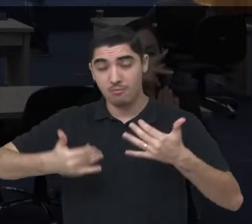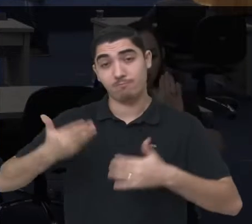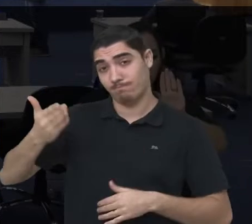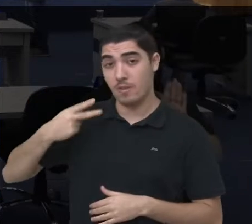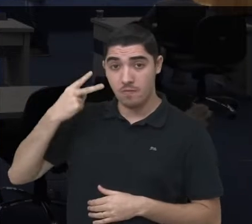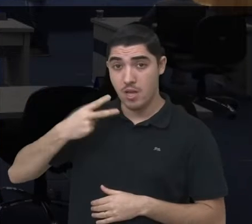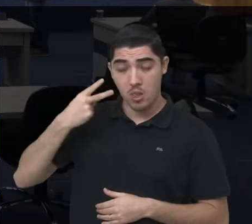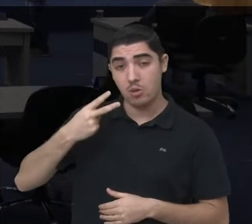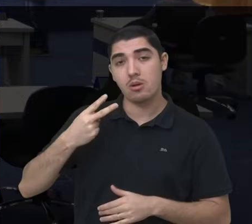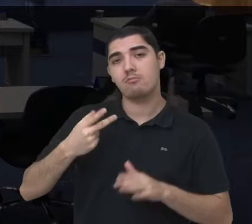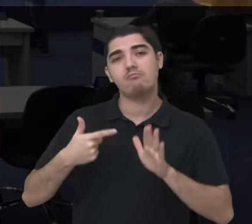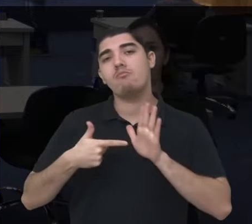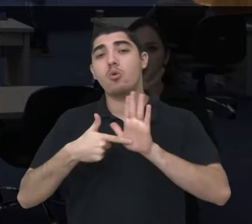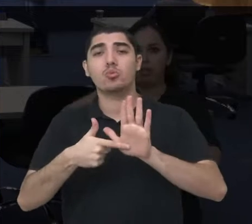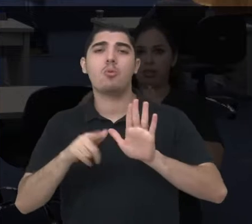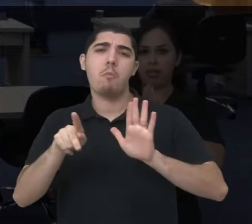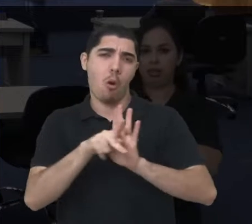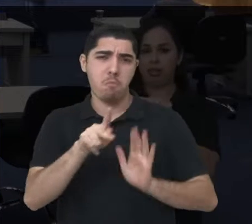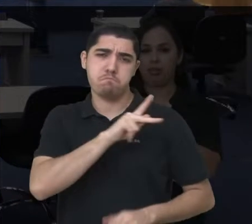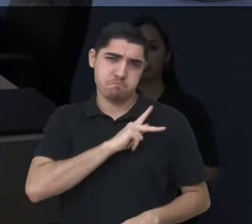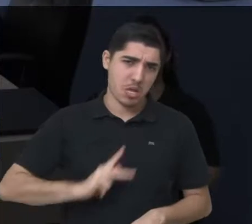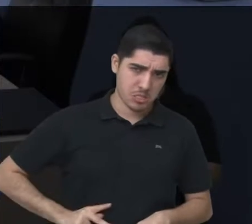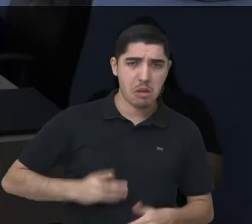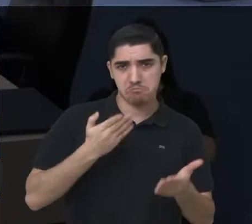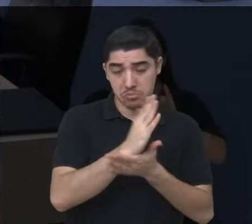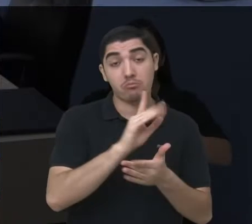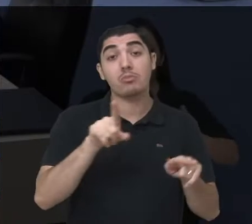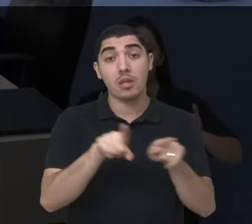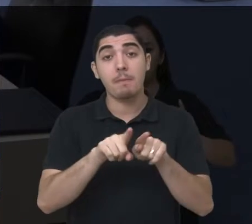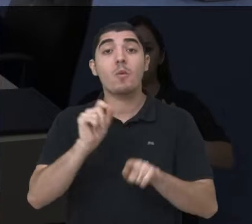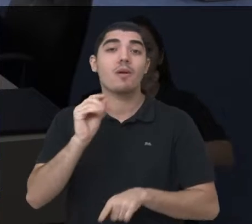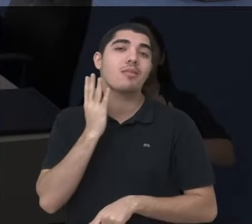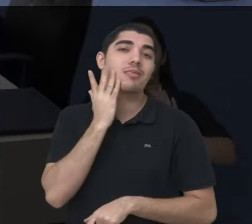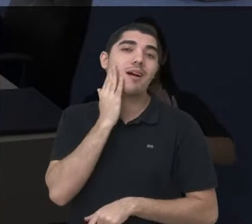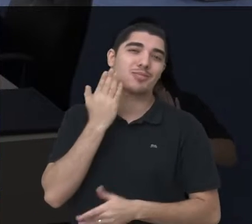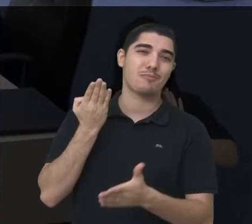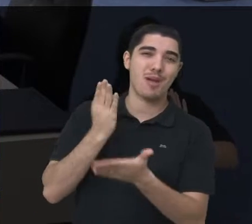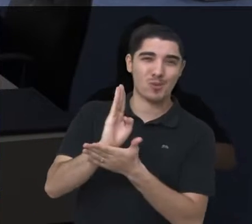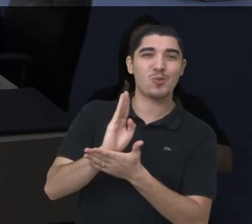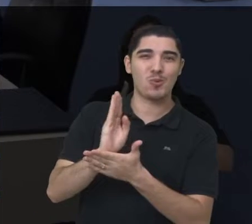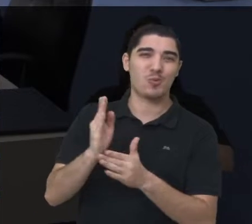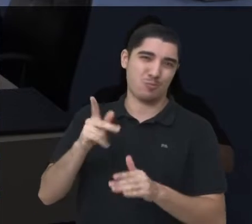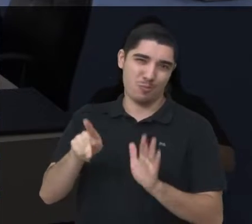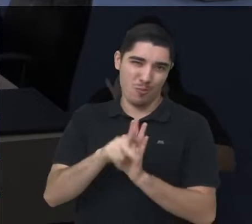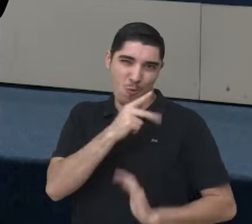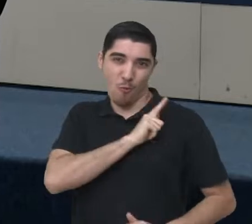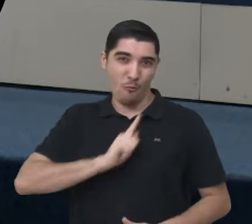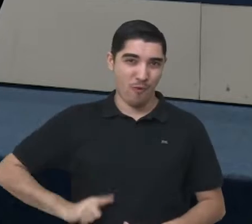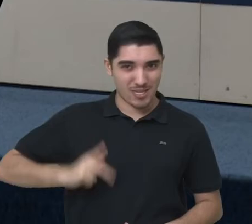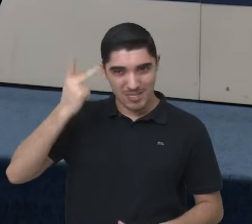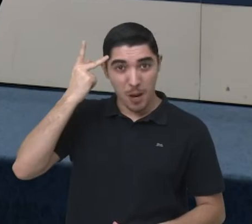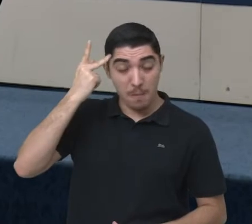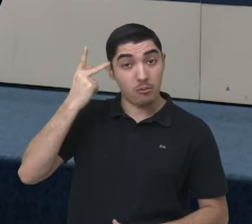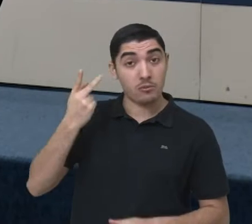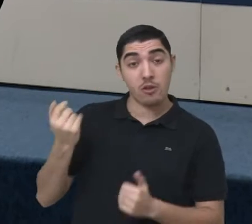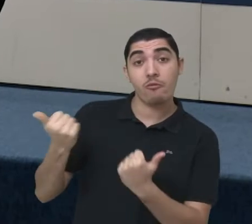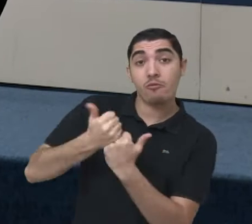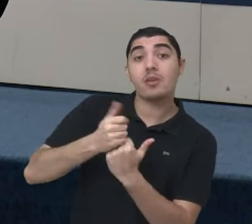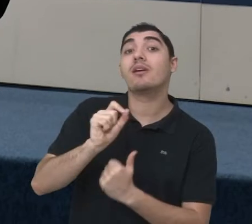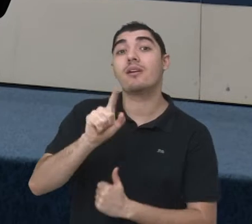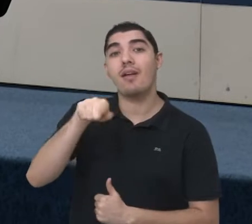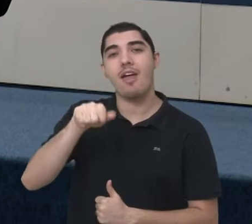Vereadores comentaram tanto o pleito presidencial quanto a vitória de Tarcísio de Freitas para o governo de São Paulo, que tem como vice